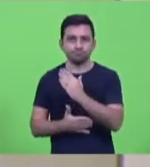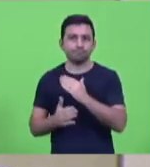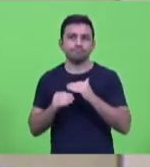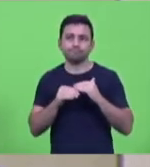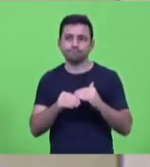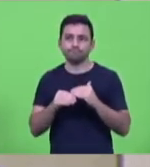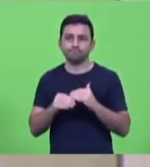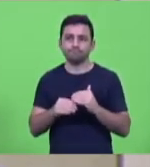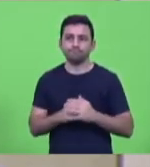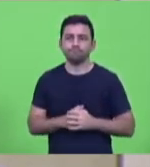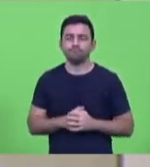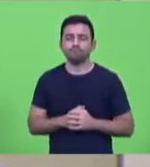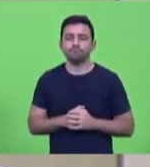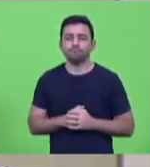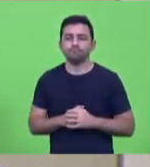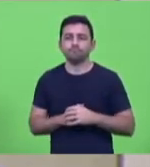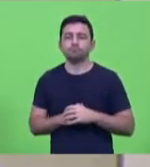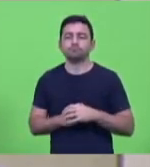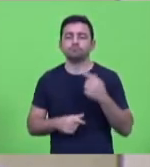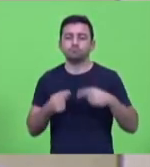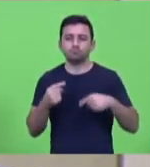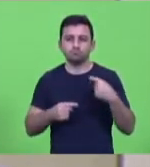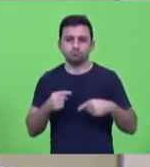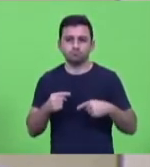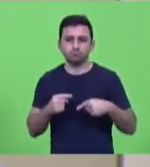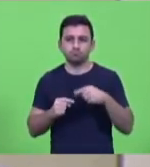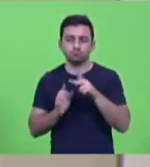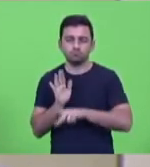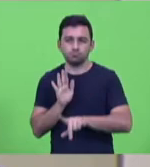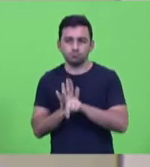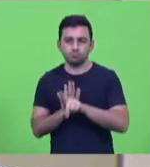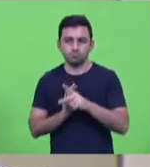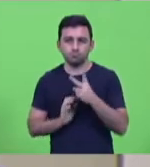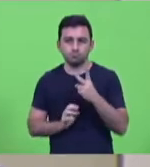por unanimidade. Discussão e votação em turno único do projeto de lei